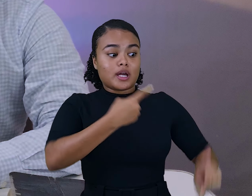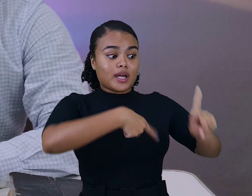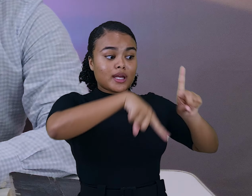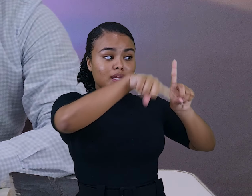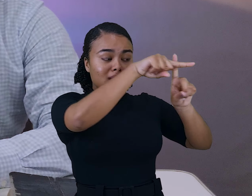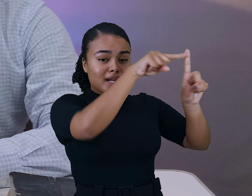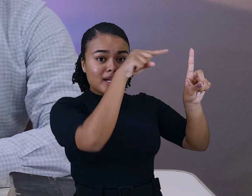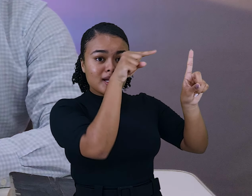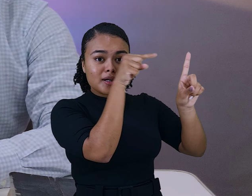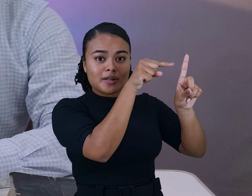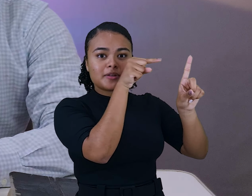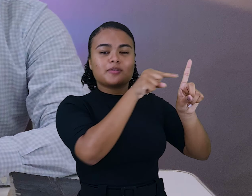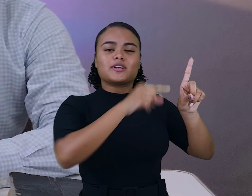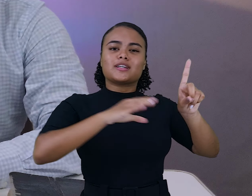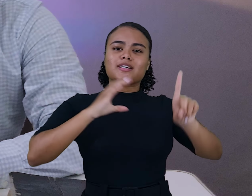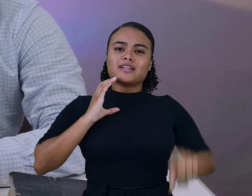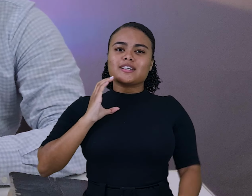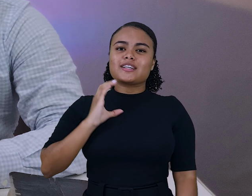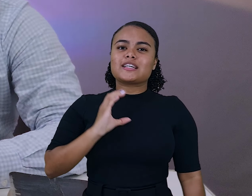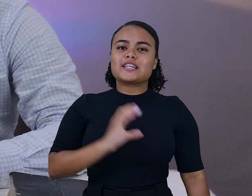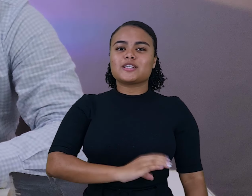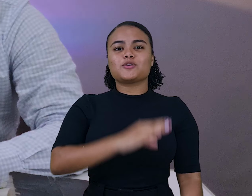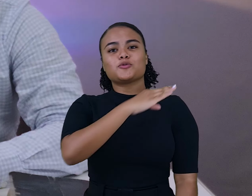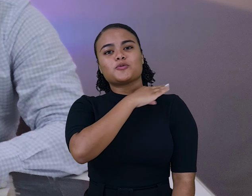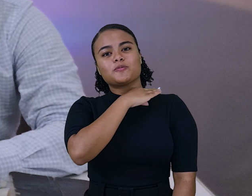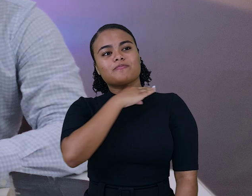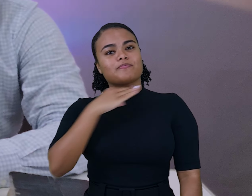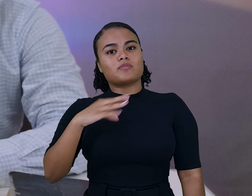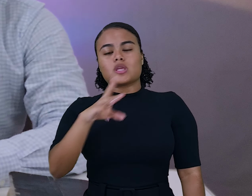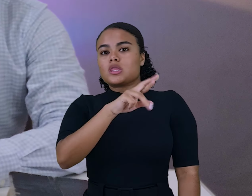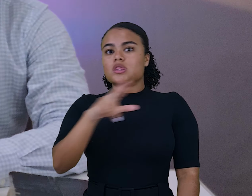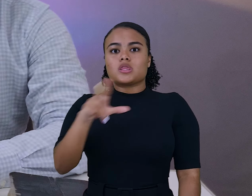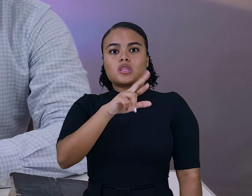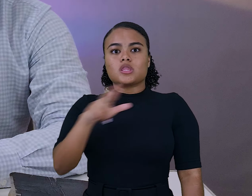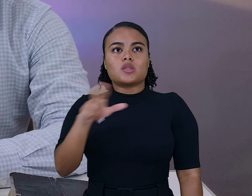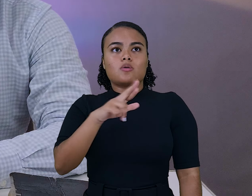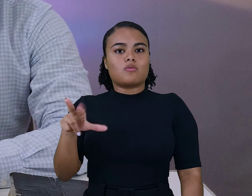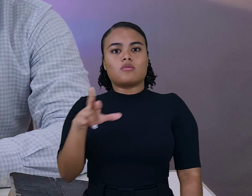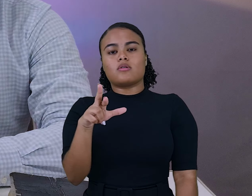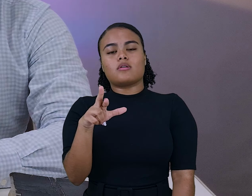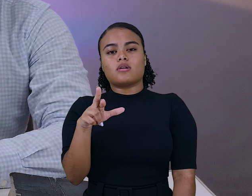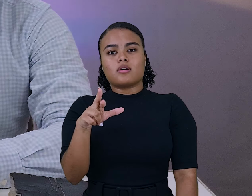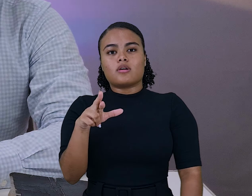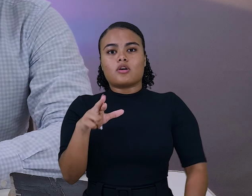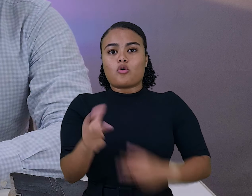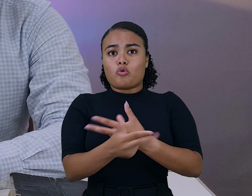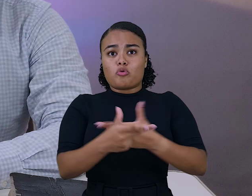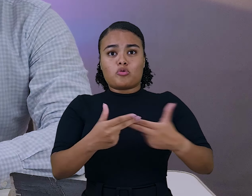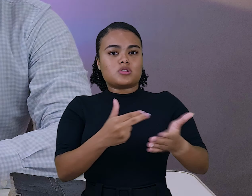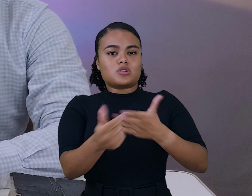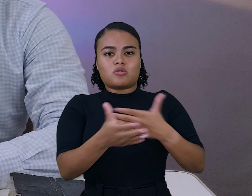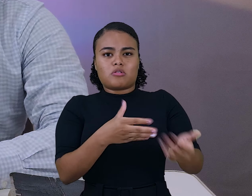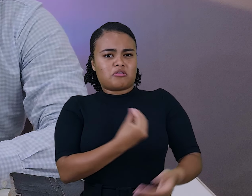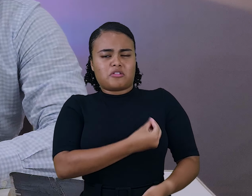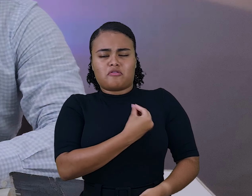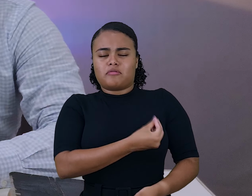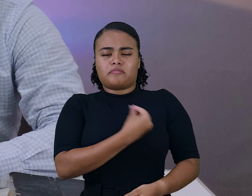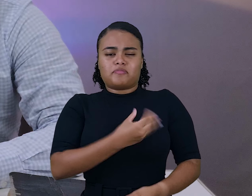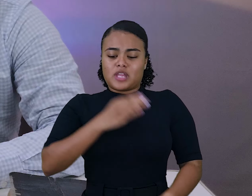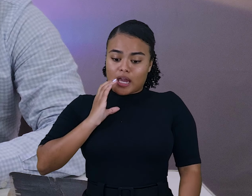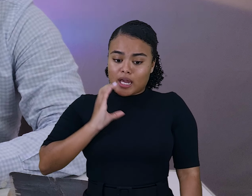a cruz na qual Cristo morreu não foi um acidente de percurso na sua vida. A cruz